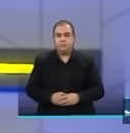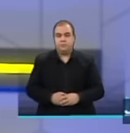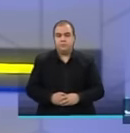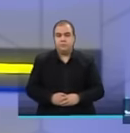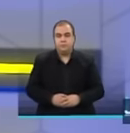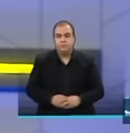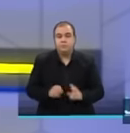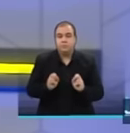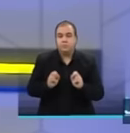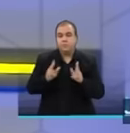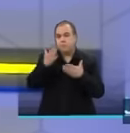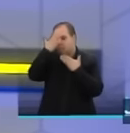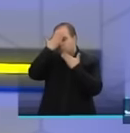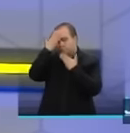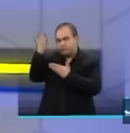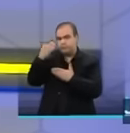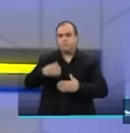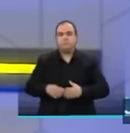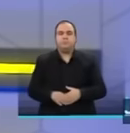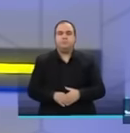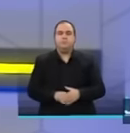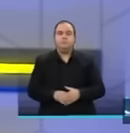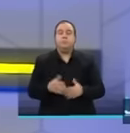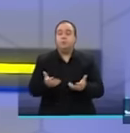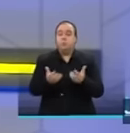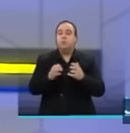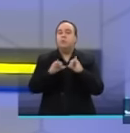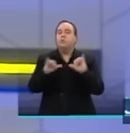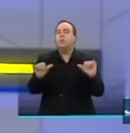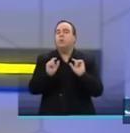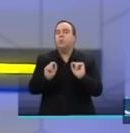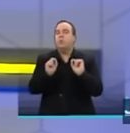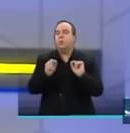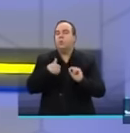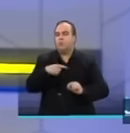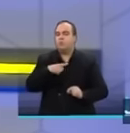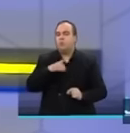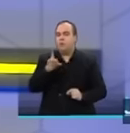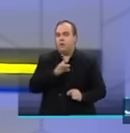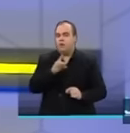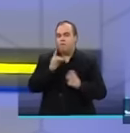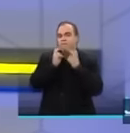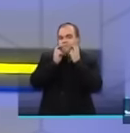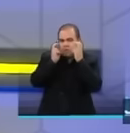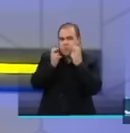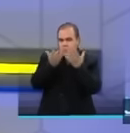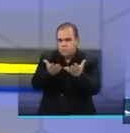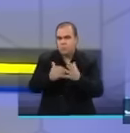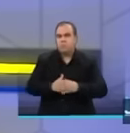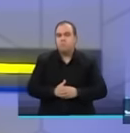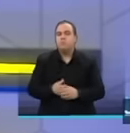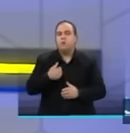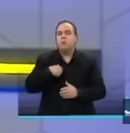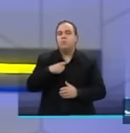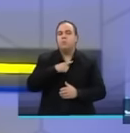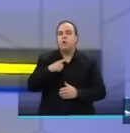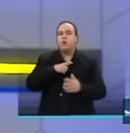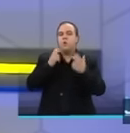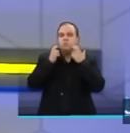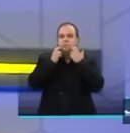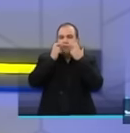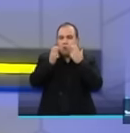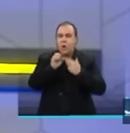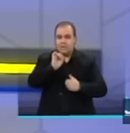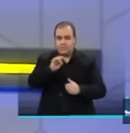Vamos lá, obrigado, Denise. Eu gostaria de dizer aqui do que eu teria vergonha. Eu teria vergonha se eu,